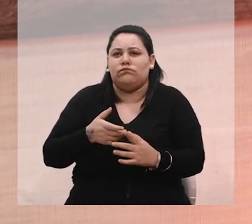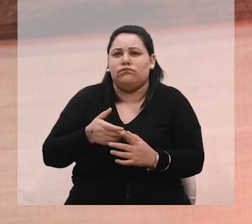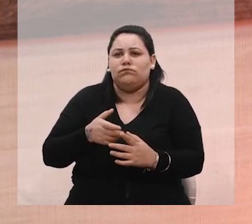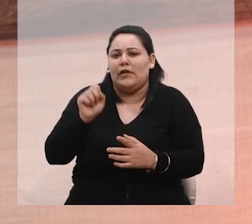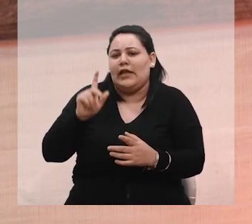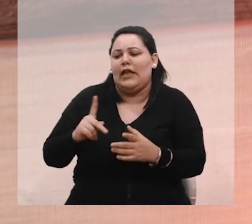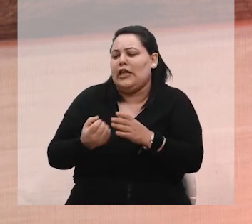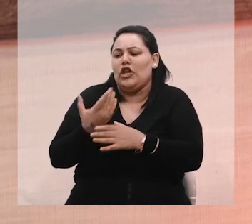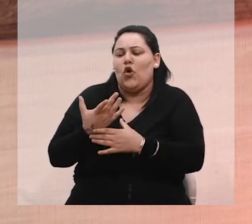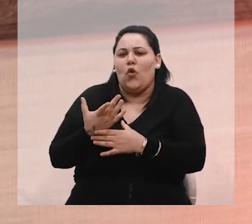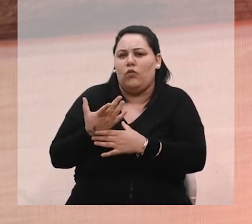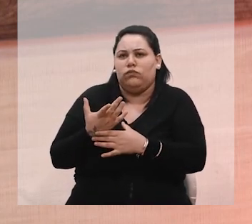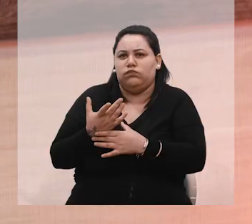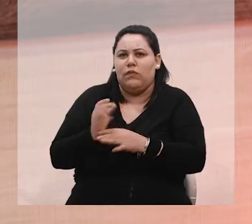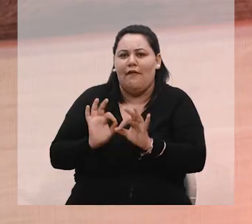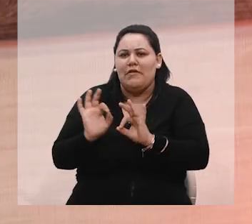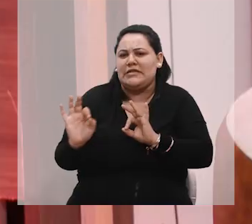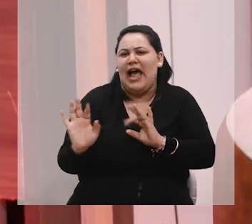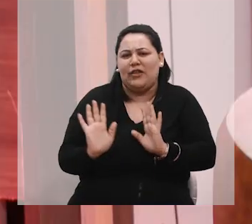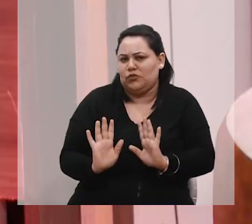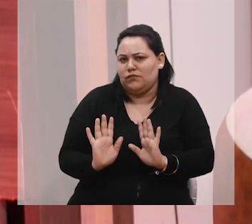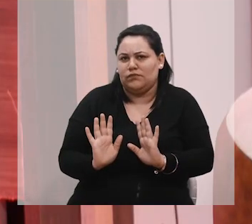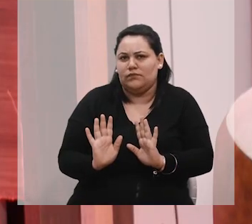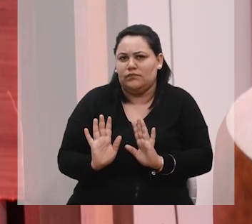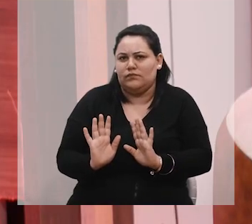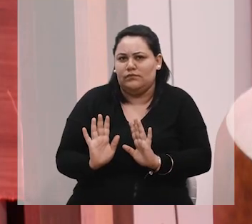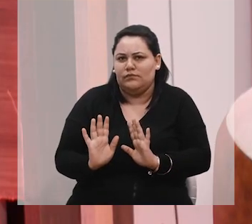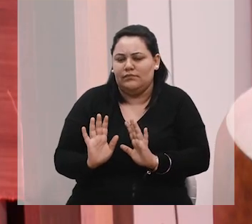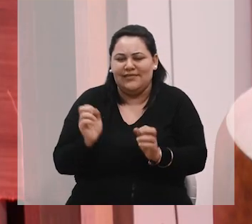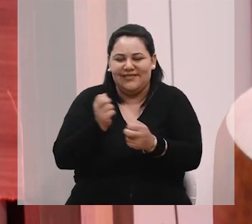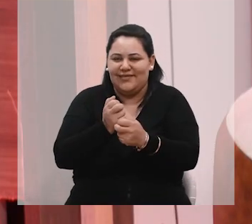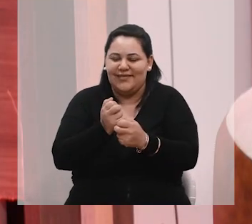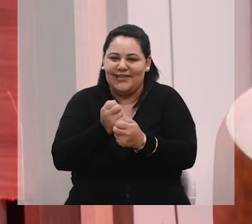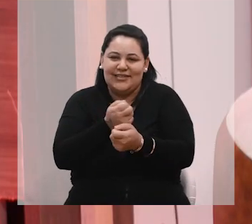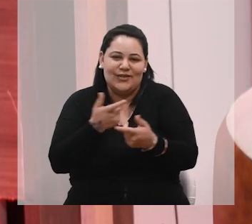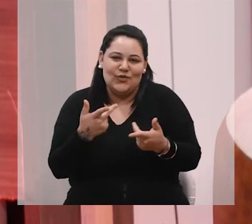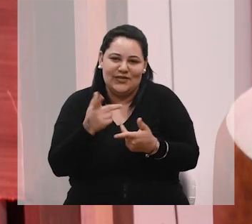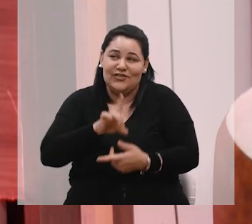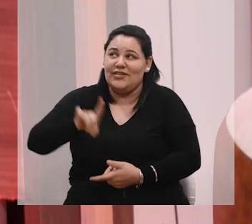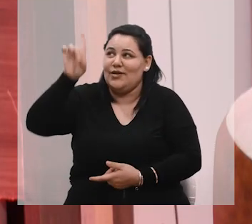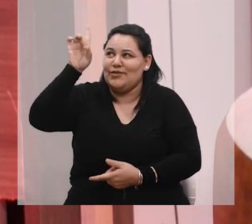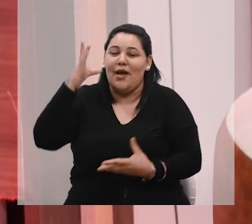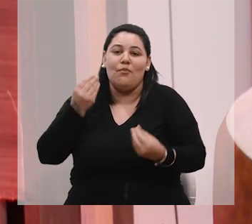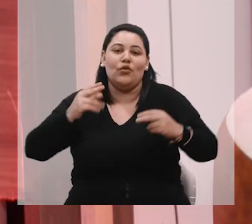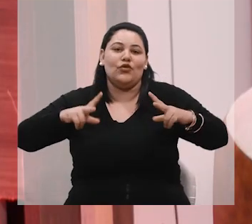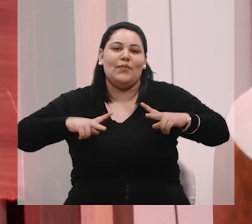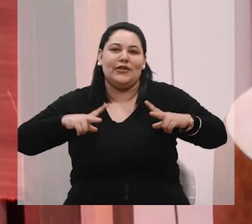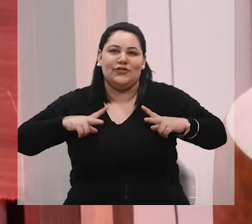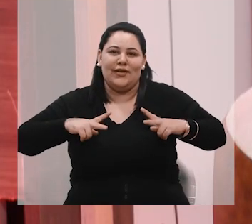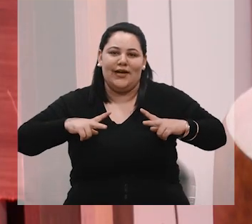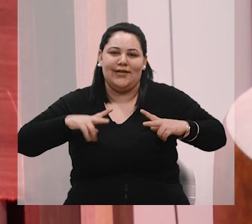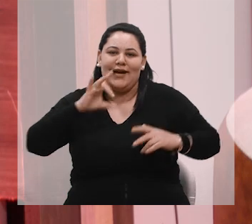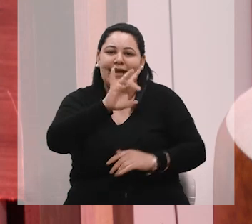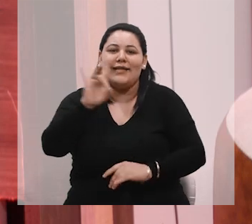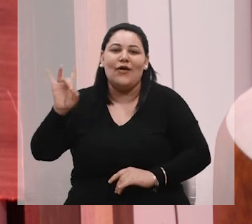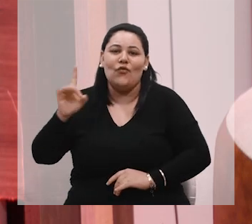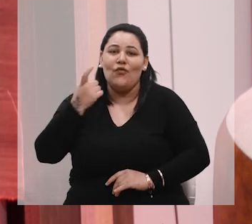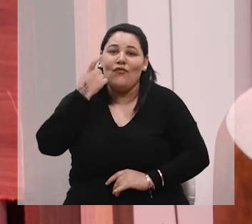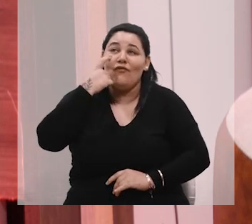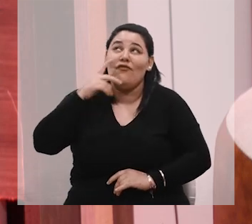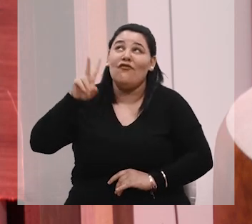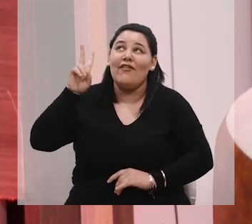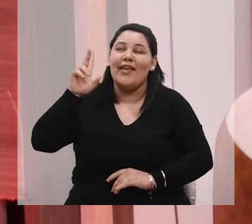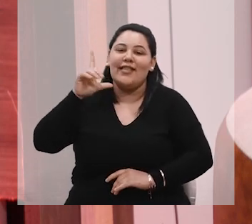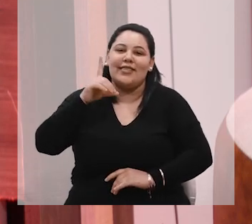ali no papel? Como é que funciona isso? Essa coisa de Deus é uma coisa muito particular, né? Cada um vai conceber Deus da sua